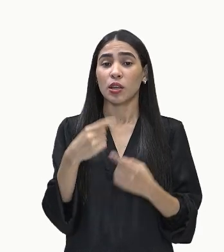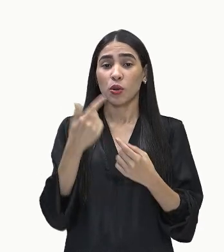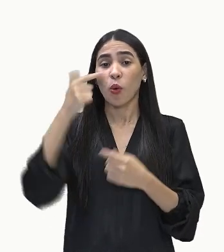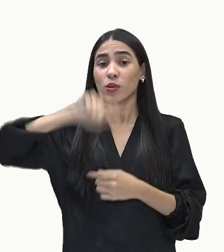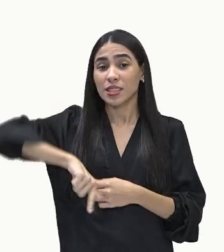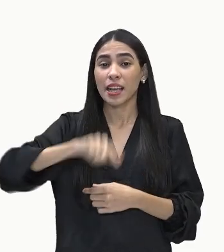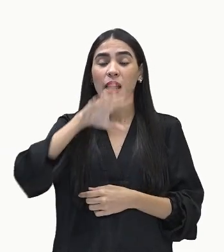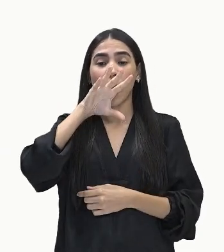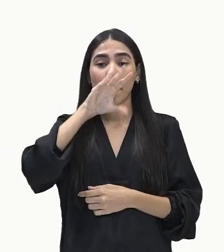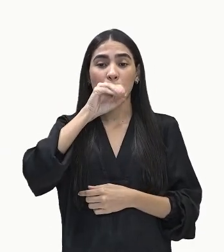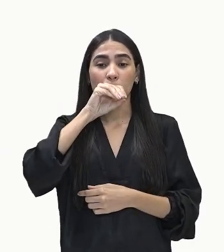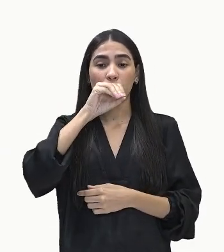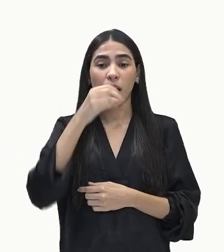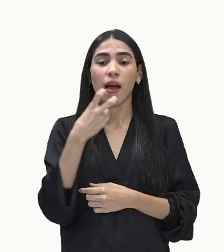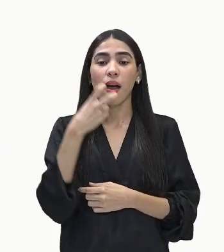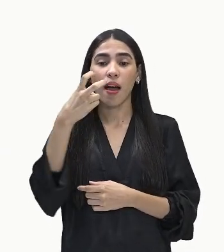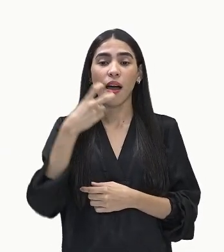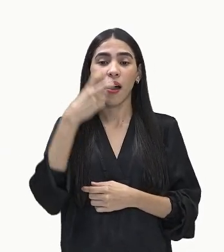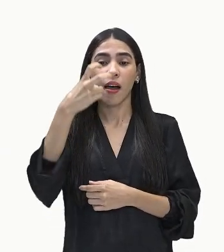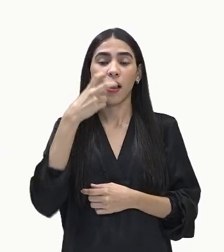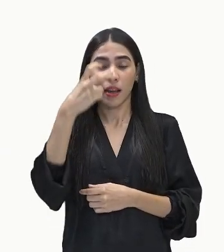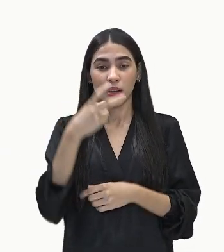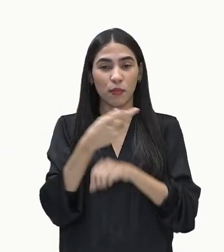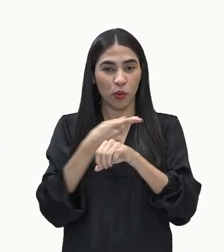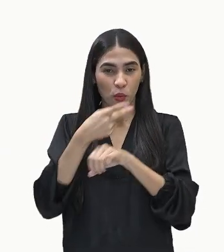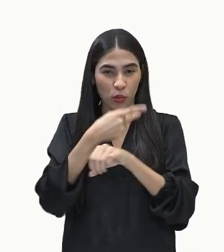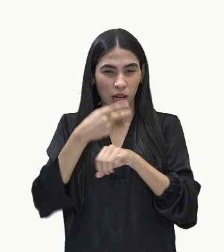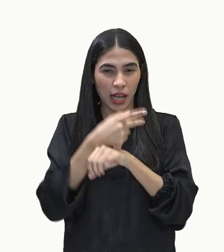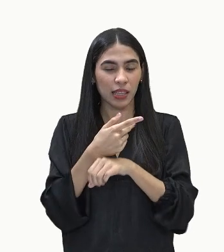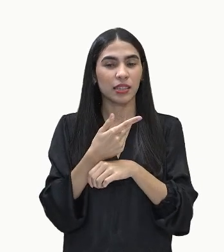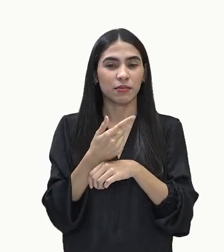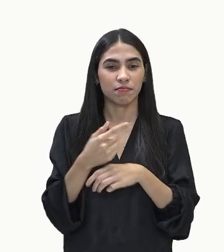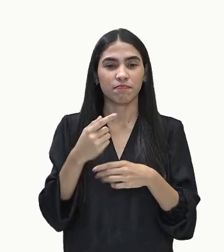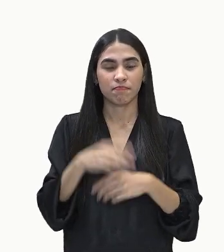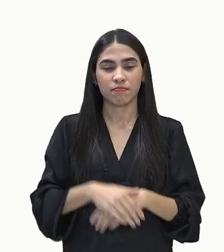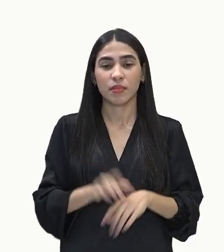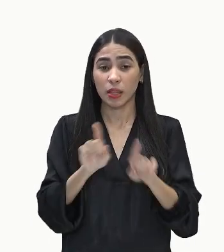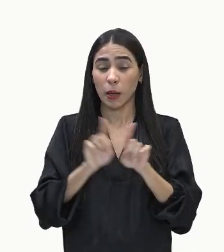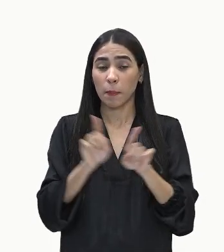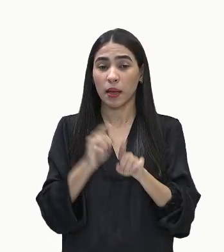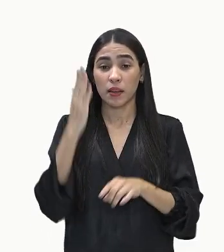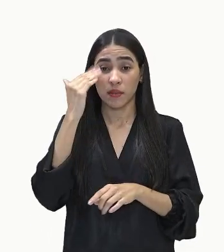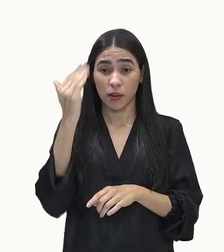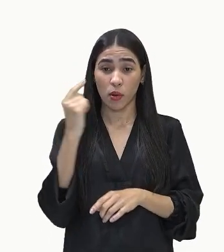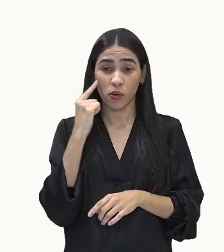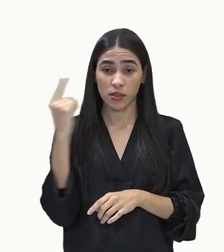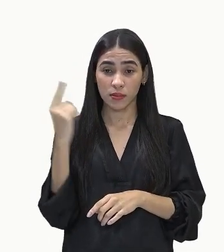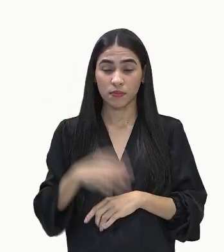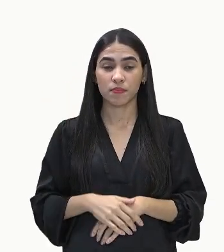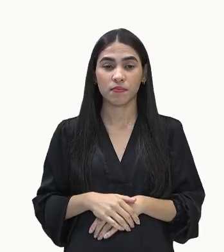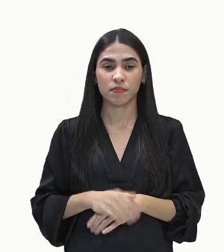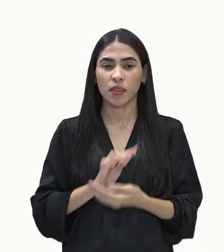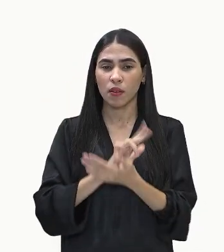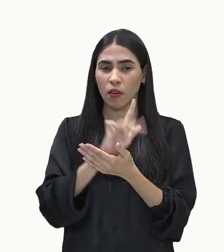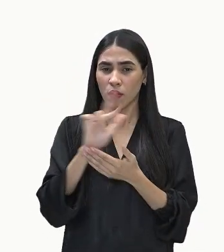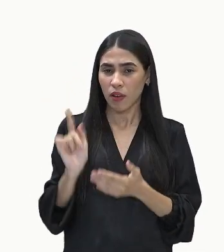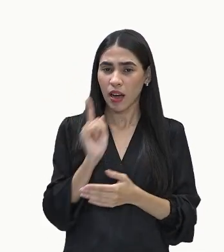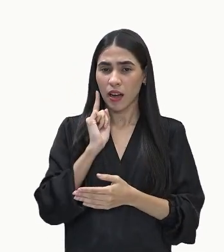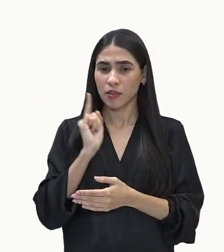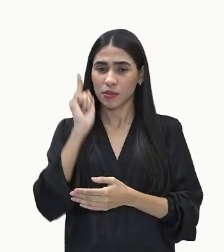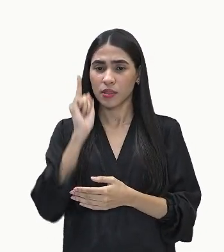procurado pelos homens para servir de aves de estimação. Centenas deles são capturados